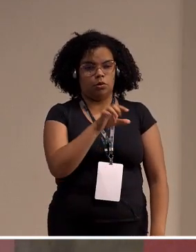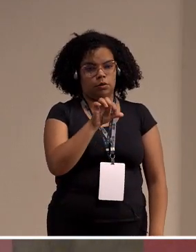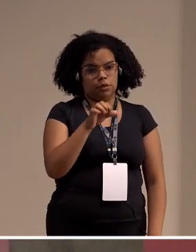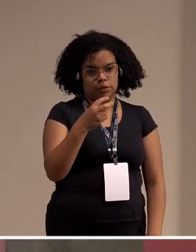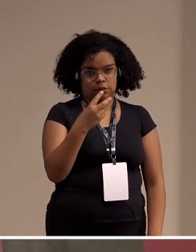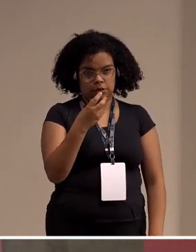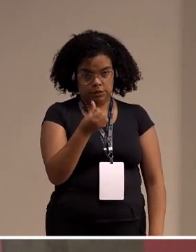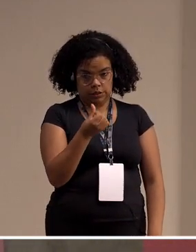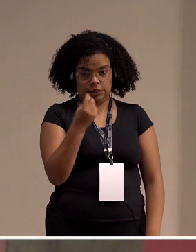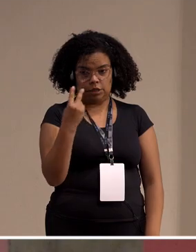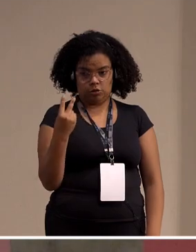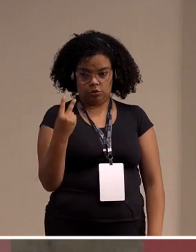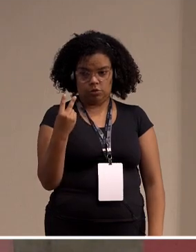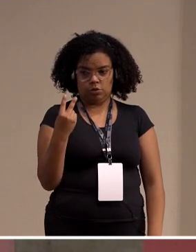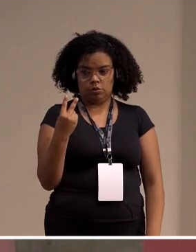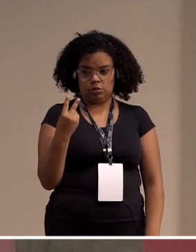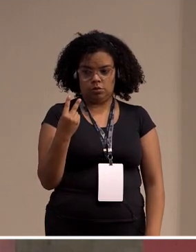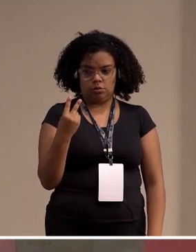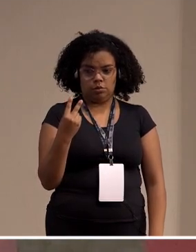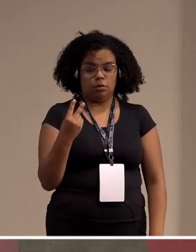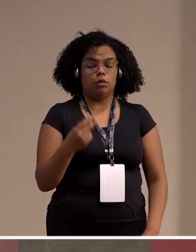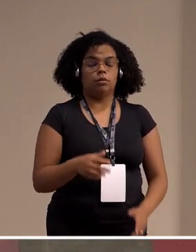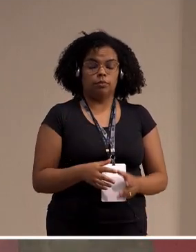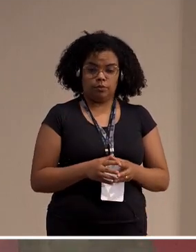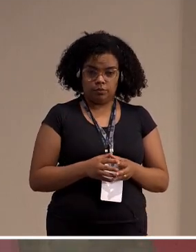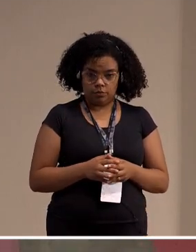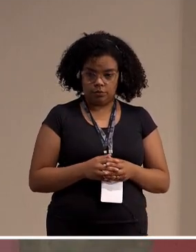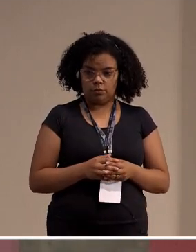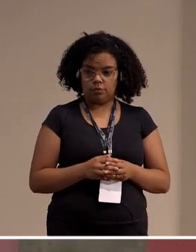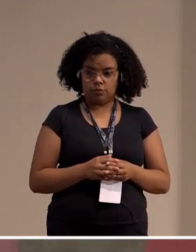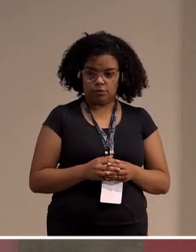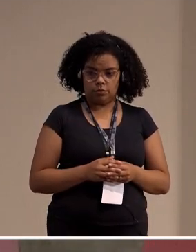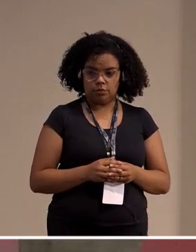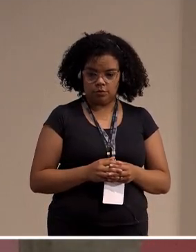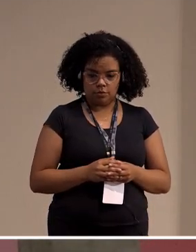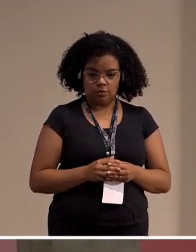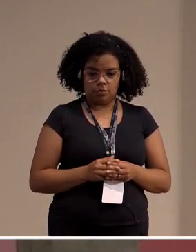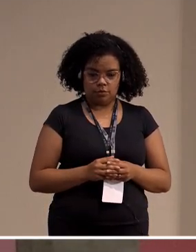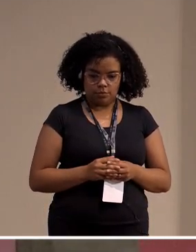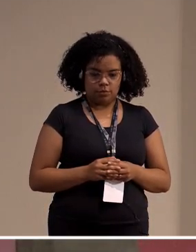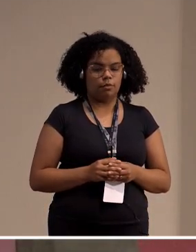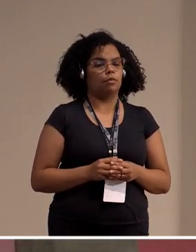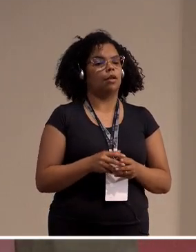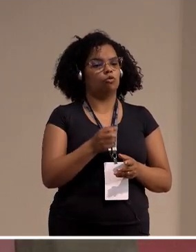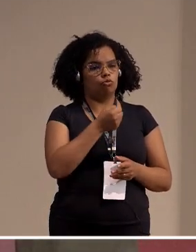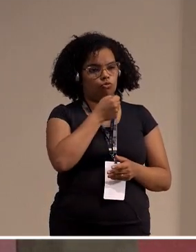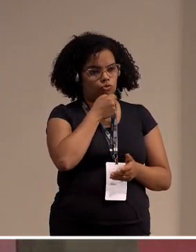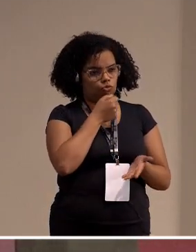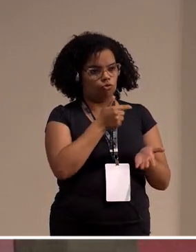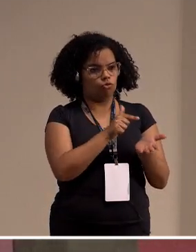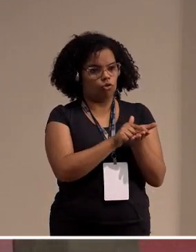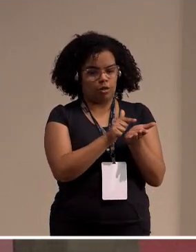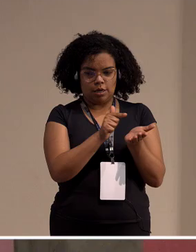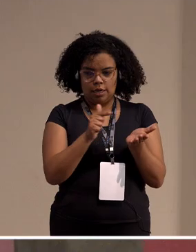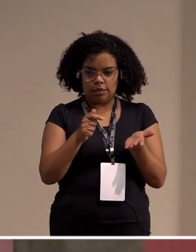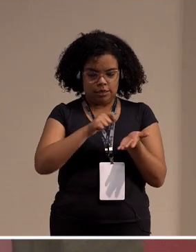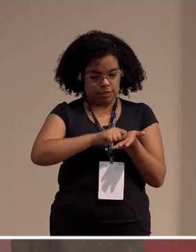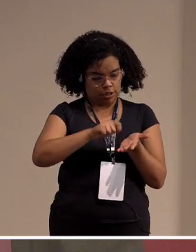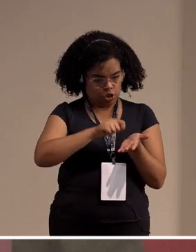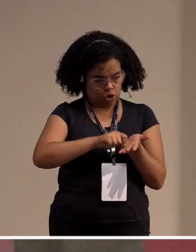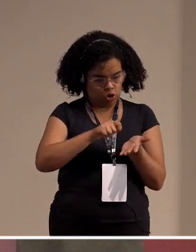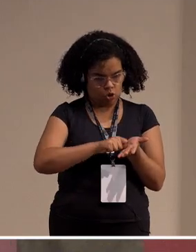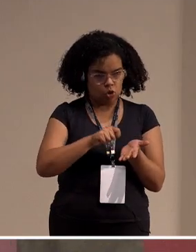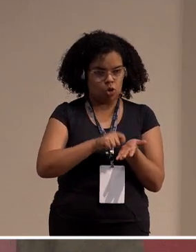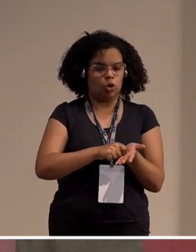1962, em St. Louis, no estado do Missouri, Jabari Assim é jornalista, escritor, dramaturgo